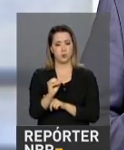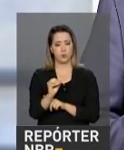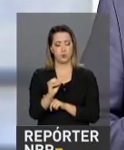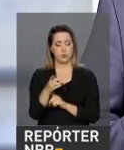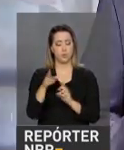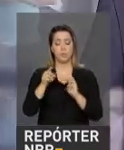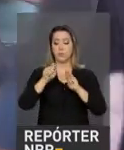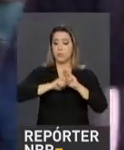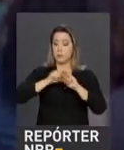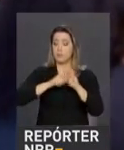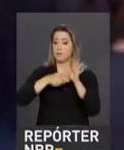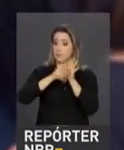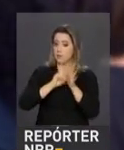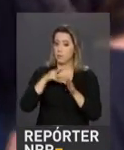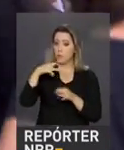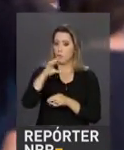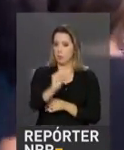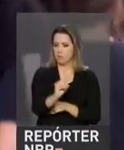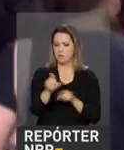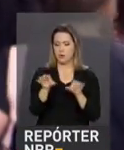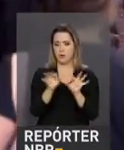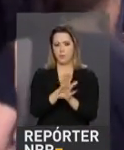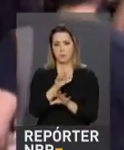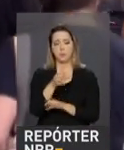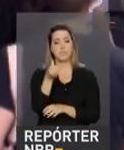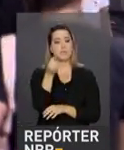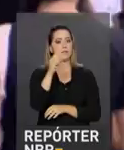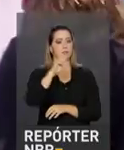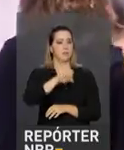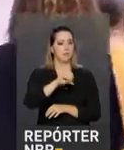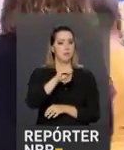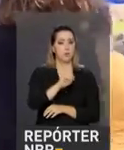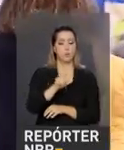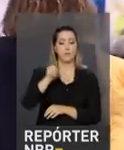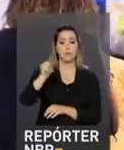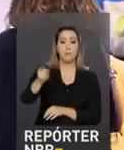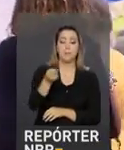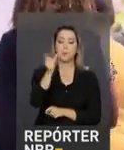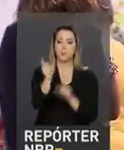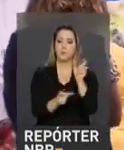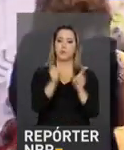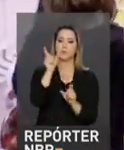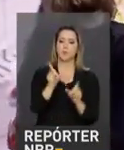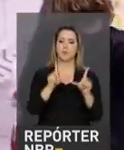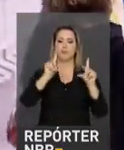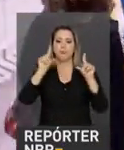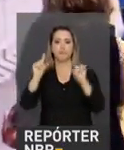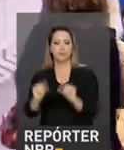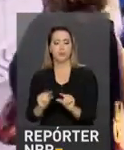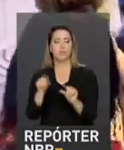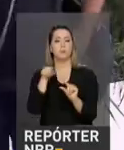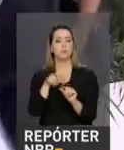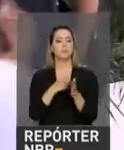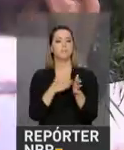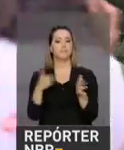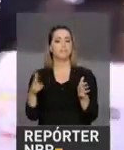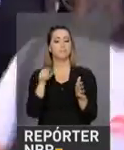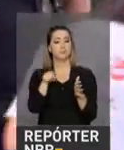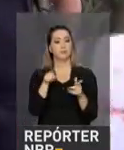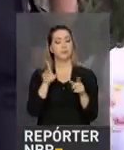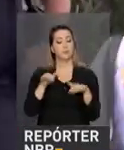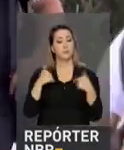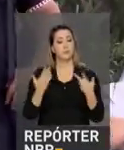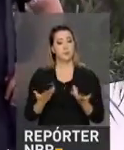Segundo o estudo, são 690 mil pessoas desocupadas a menos no país no período. E com